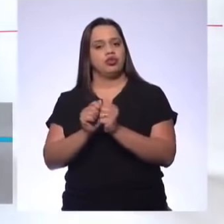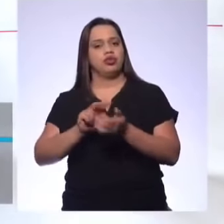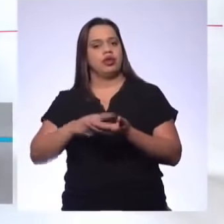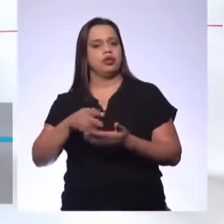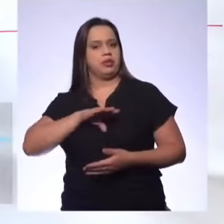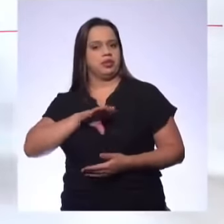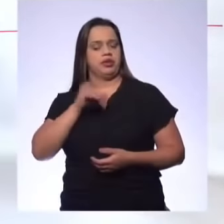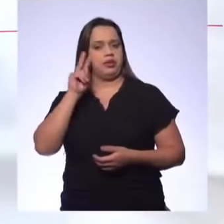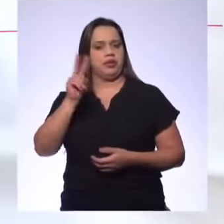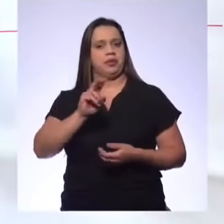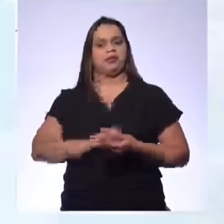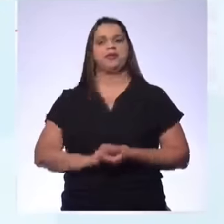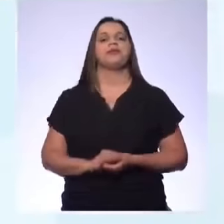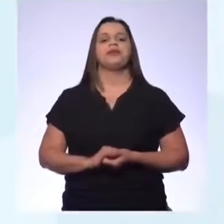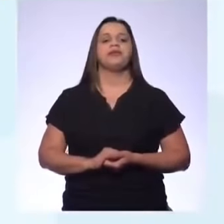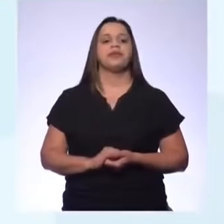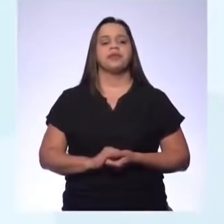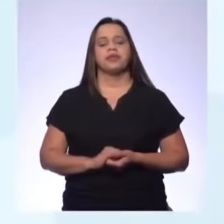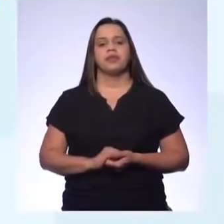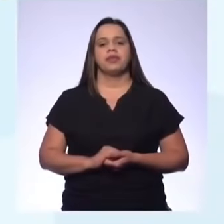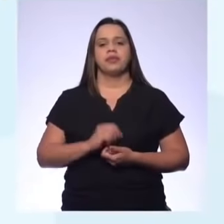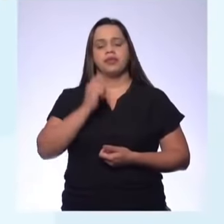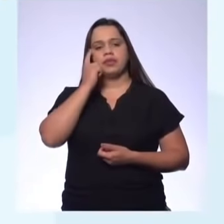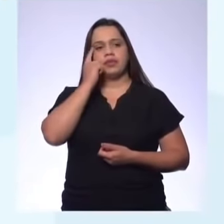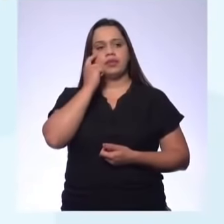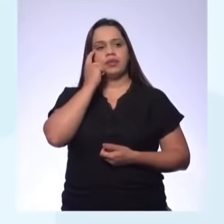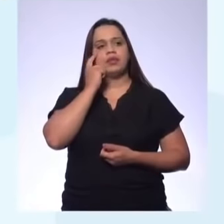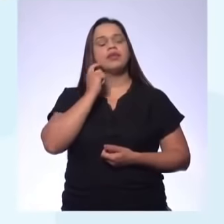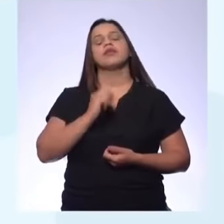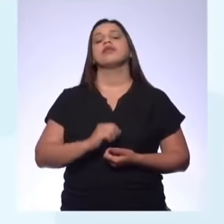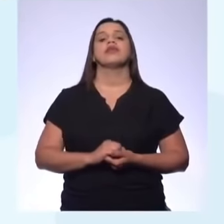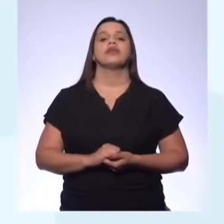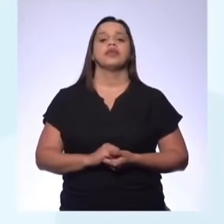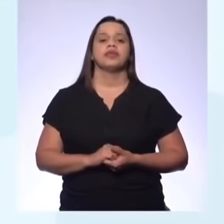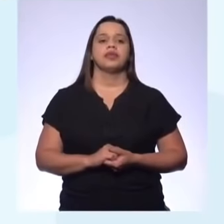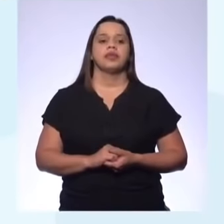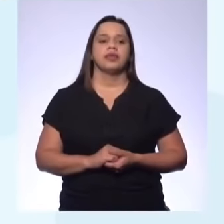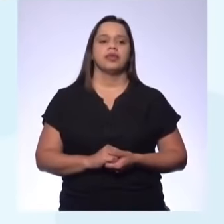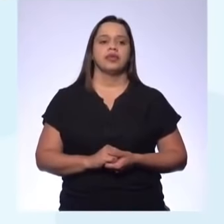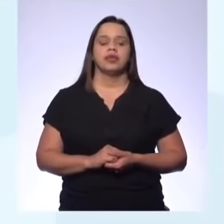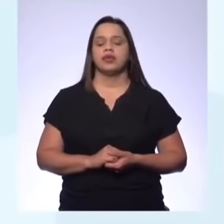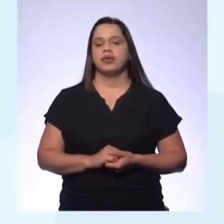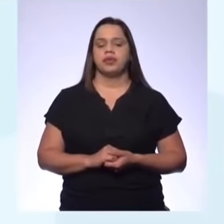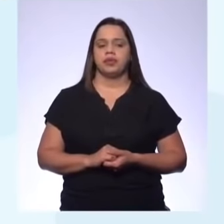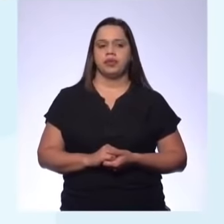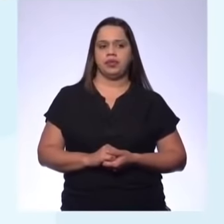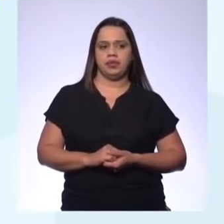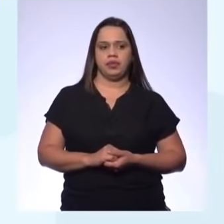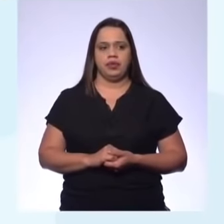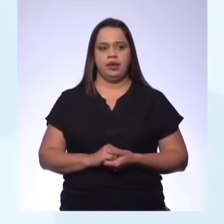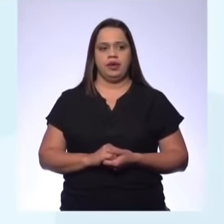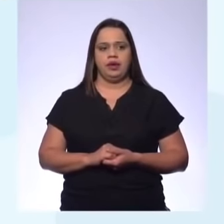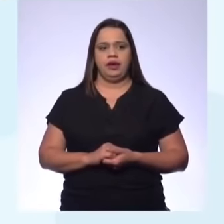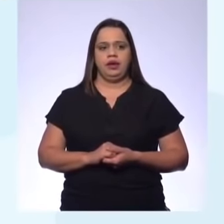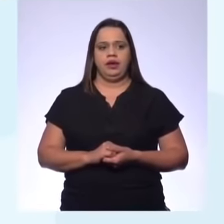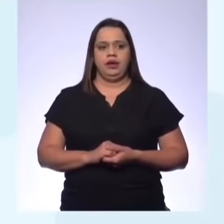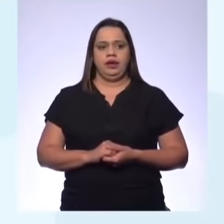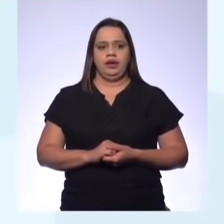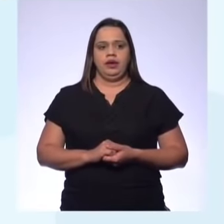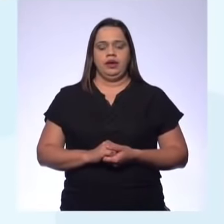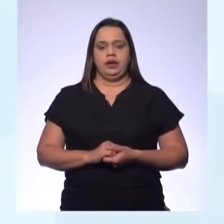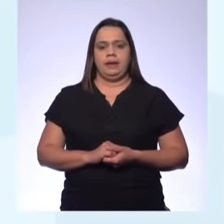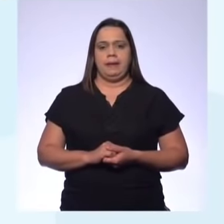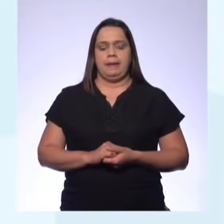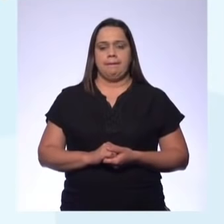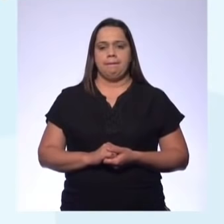bonitinho Pode pôr na tela e a and tricks are características de atuar determinations By